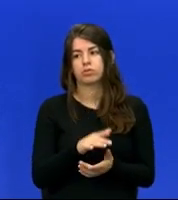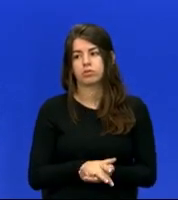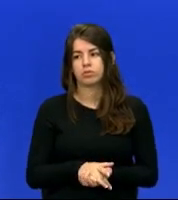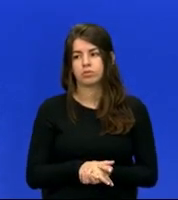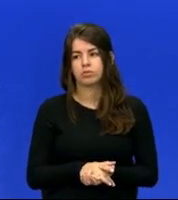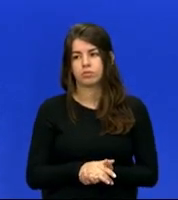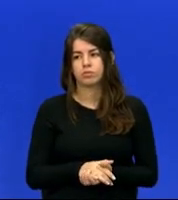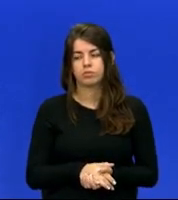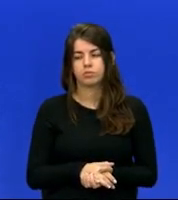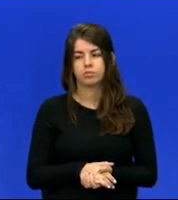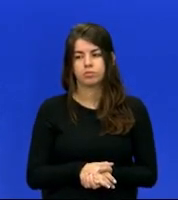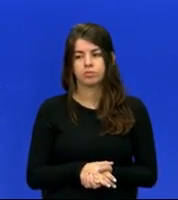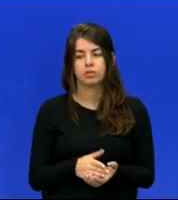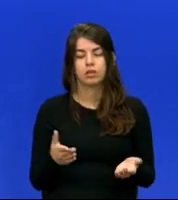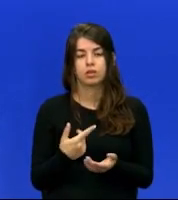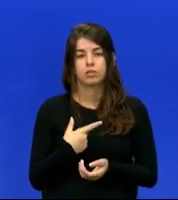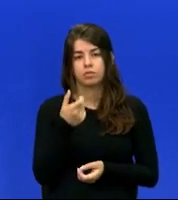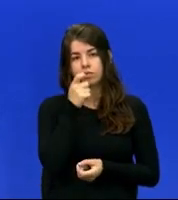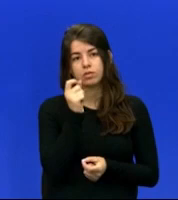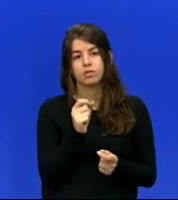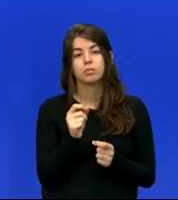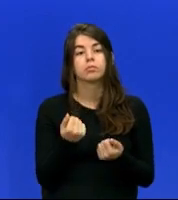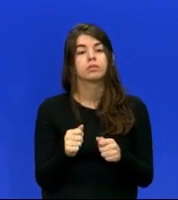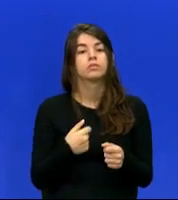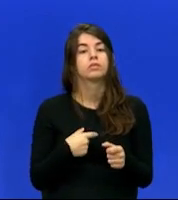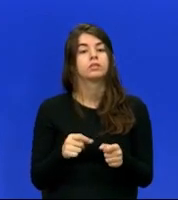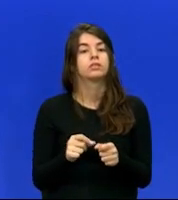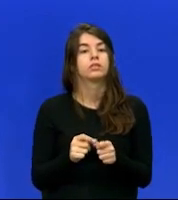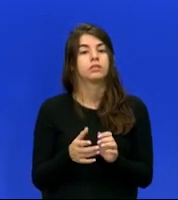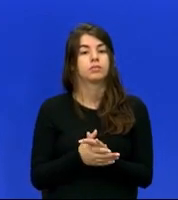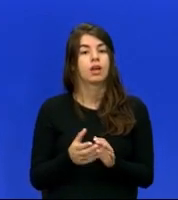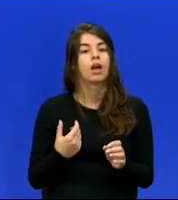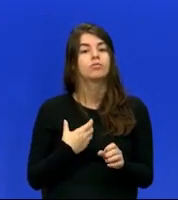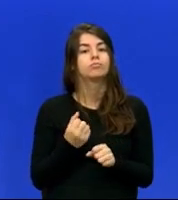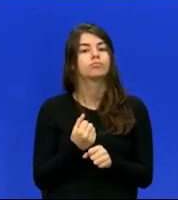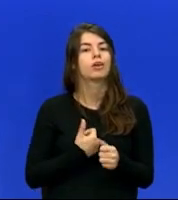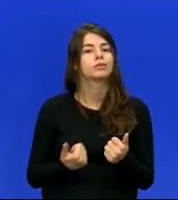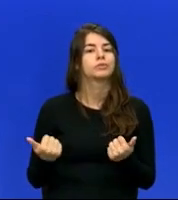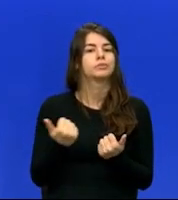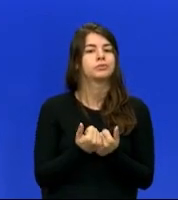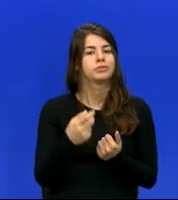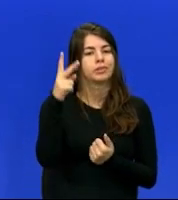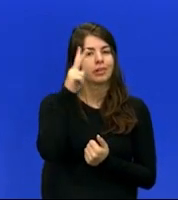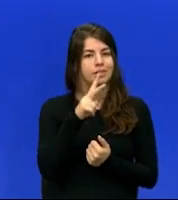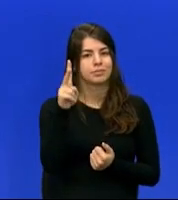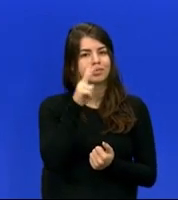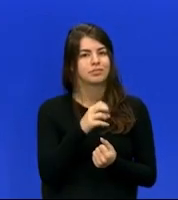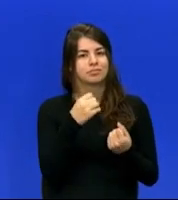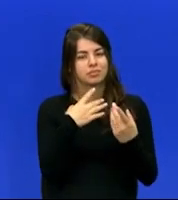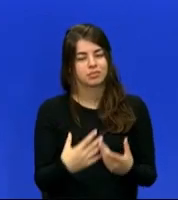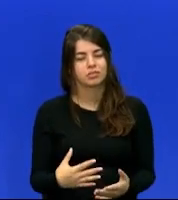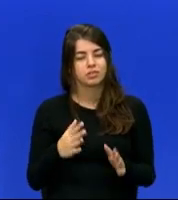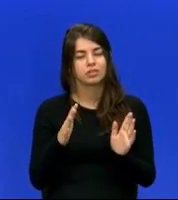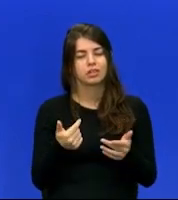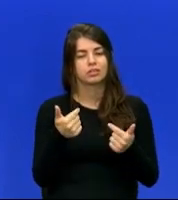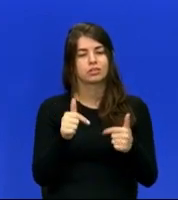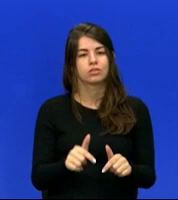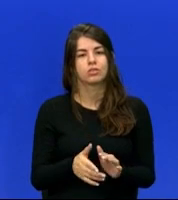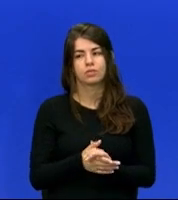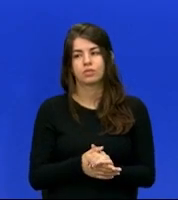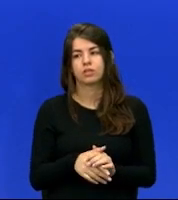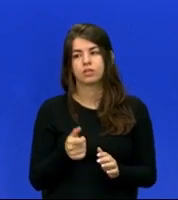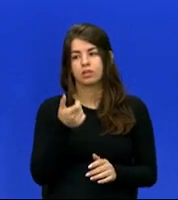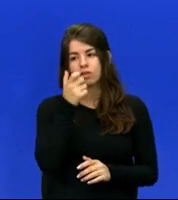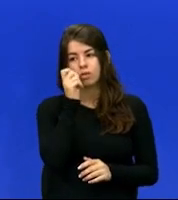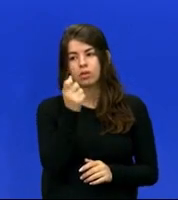ok? Agora, o que eu vou fazer? Faço essa conversão, essa padronização. Novamente, então o